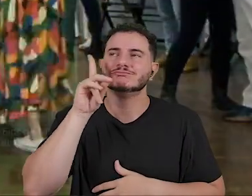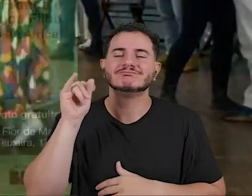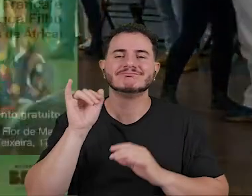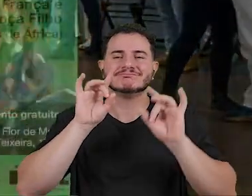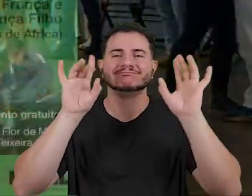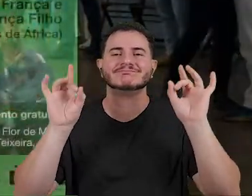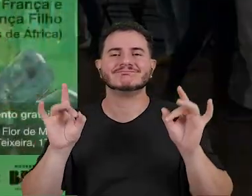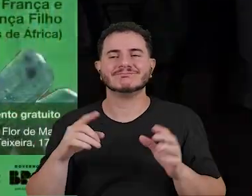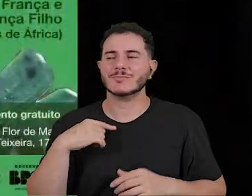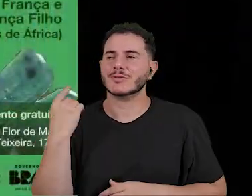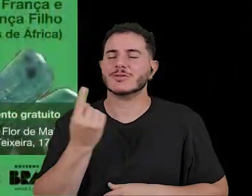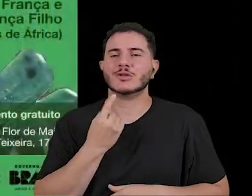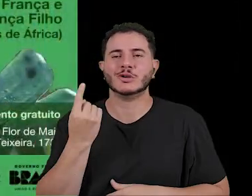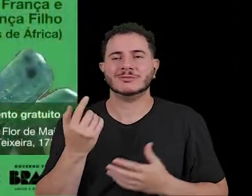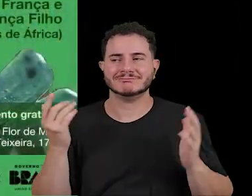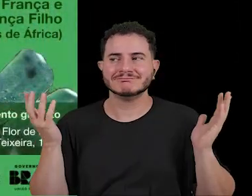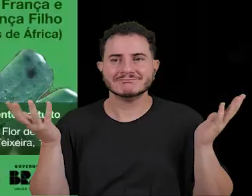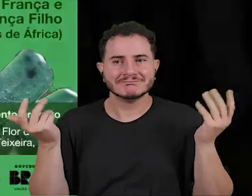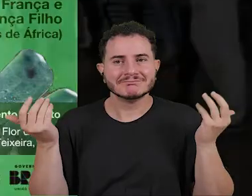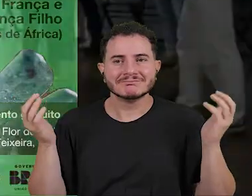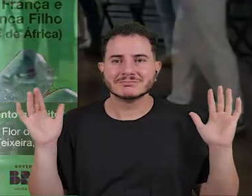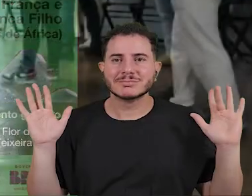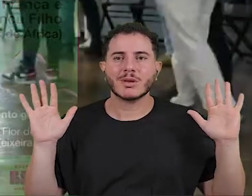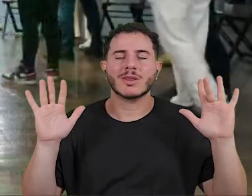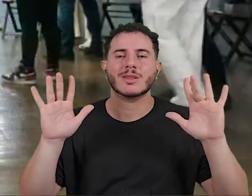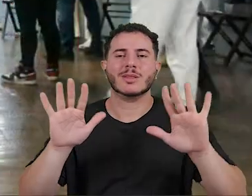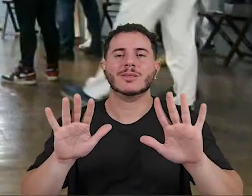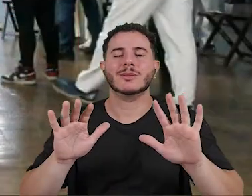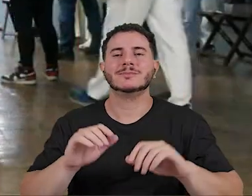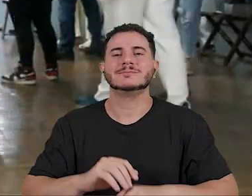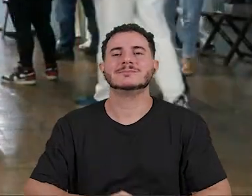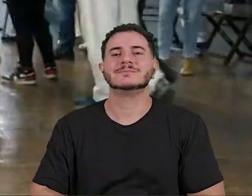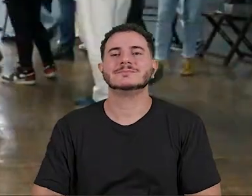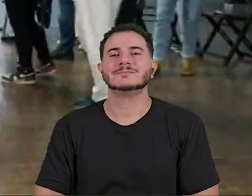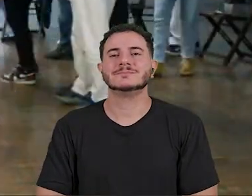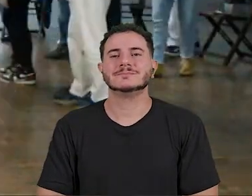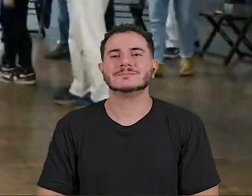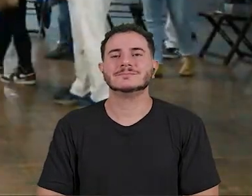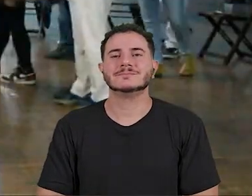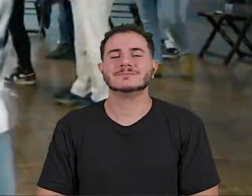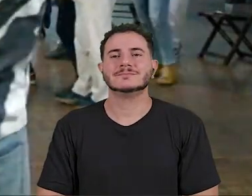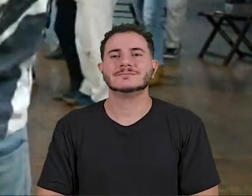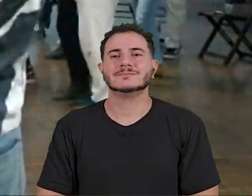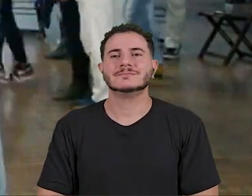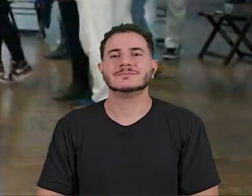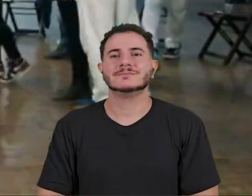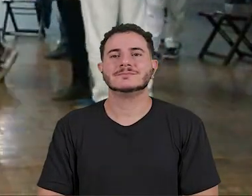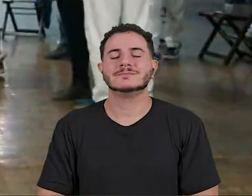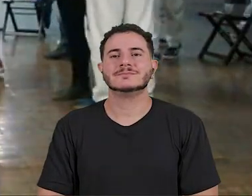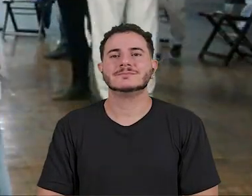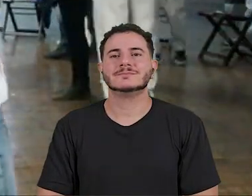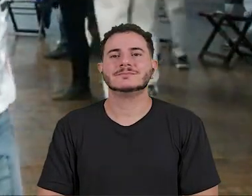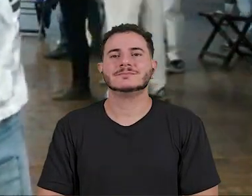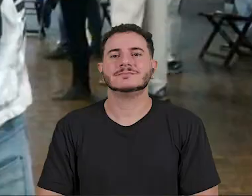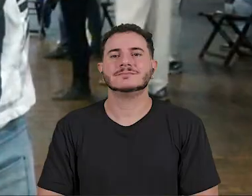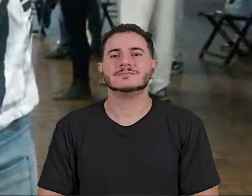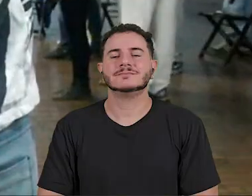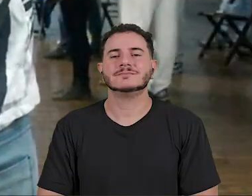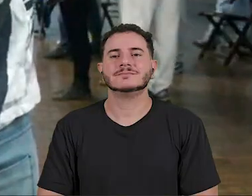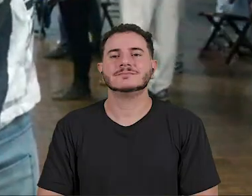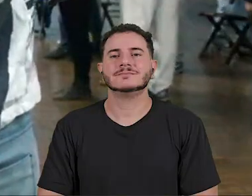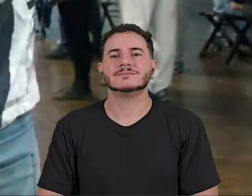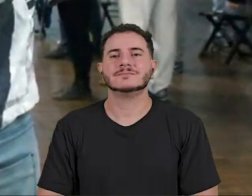agora, venham. Música na frente da câmera ainda tá. Obrigada ao pessoal que esteve aí online, acompanhando a